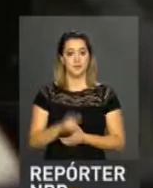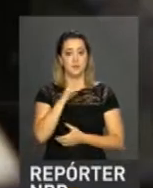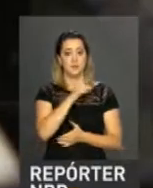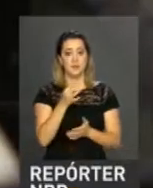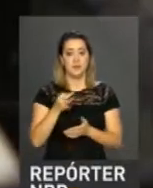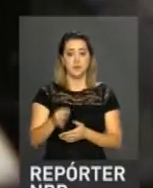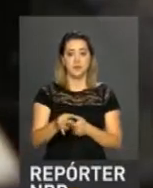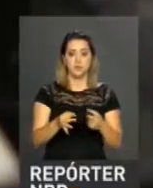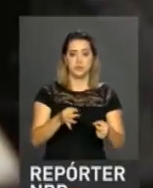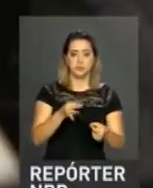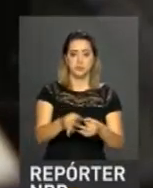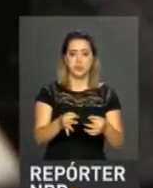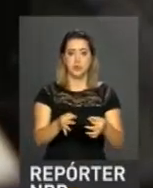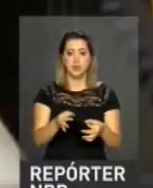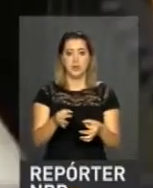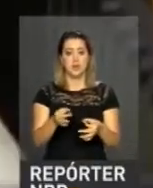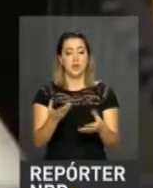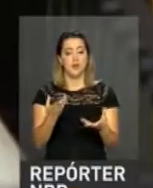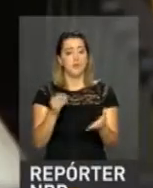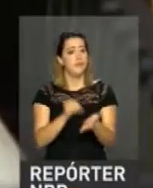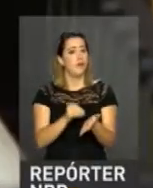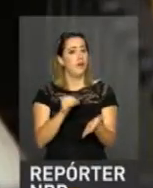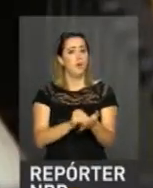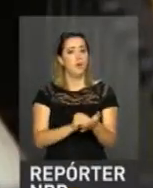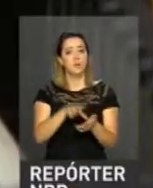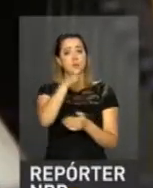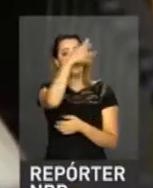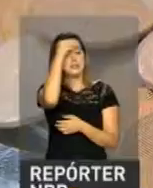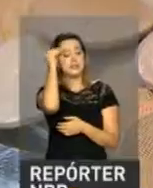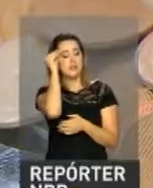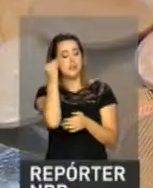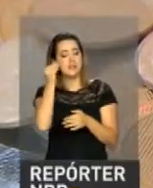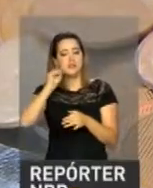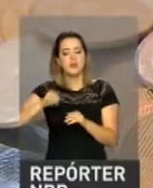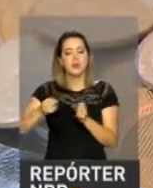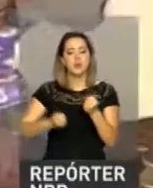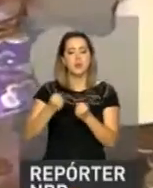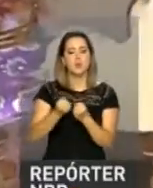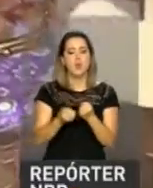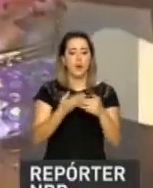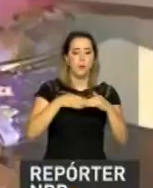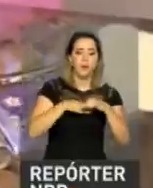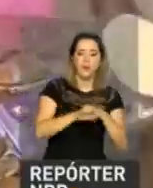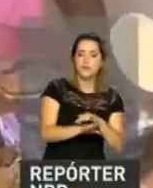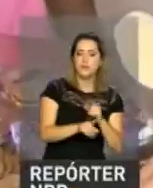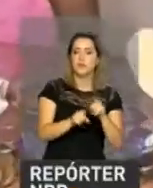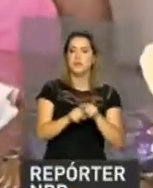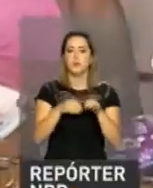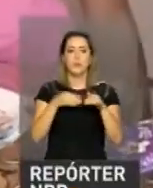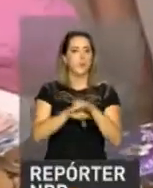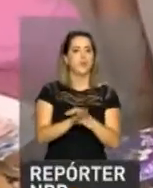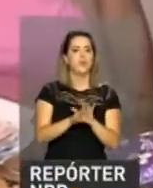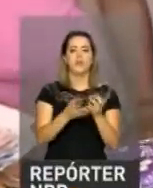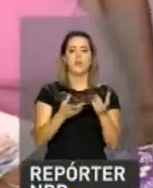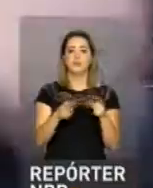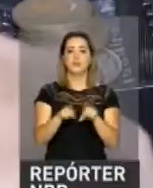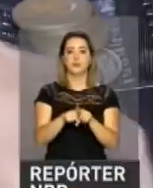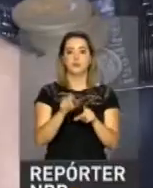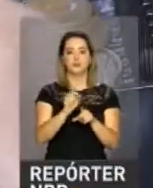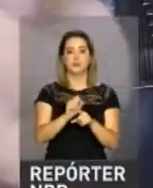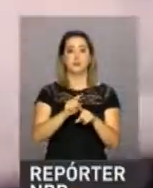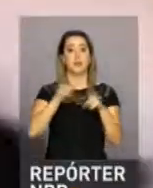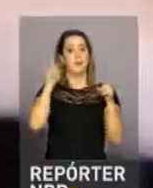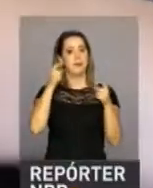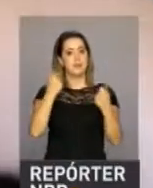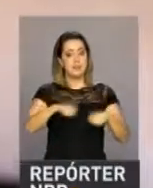Elas estão cada vez mais raras no mercado. Acabam esquecidas no carro, gavetas ou até mesmo guardadas em cofrinhos.